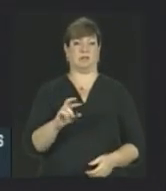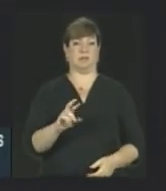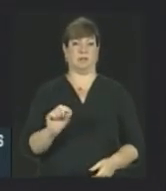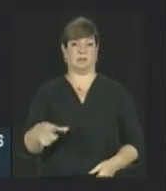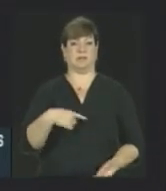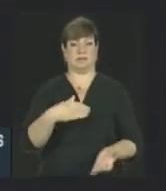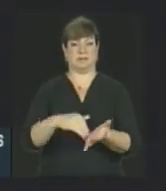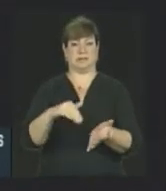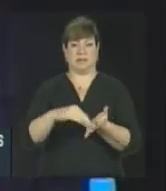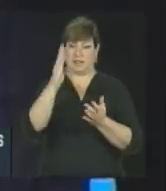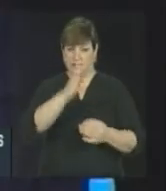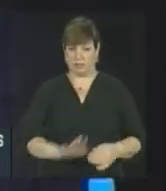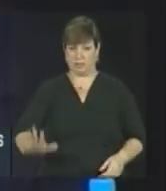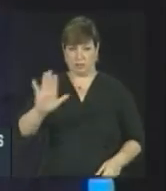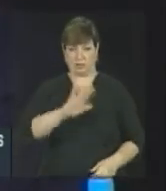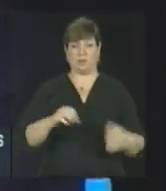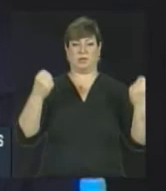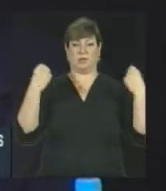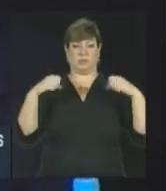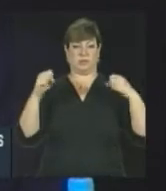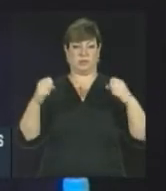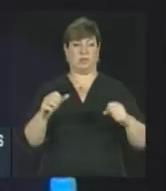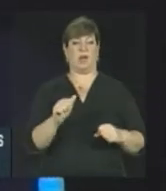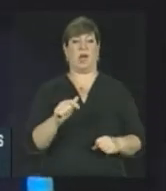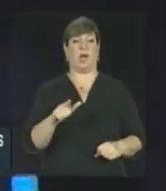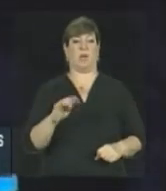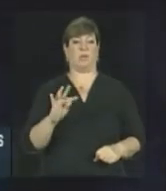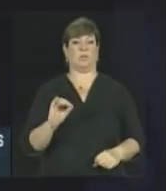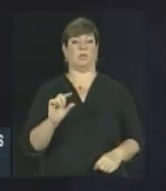secretário nacional de Esporte de Alto Rendimento.